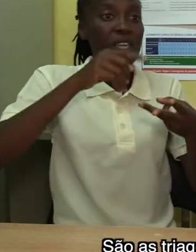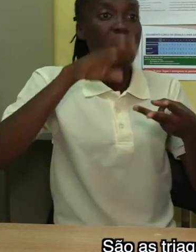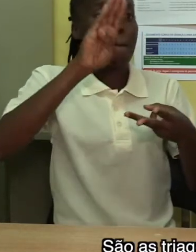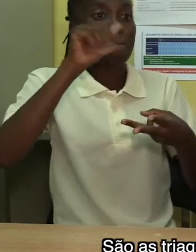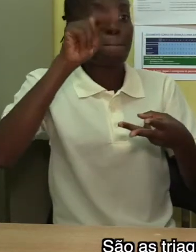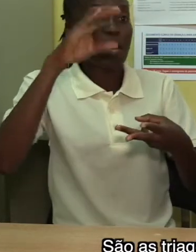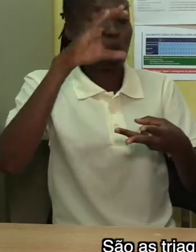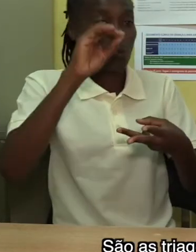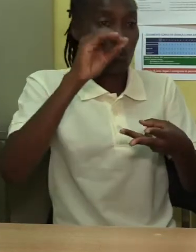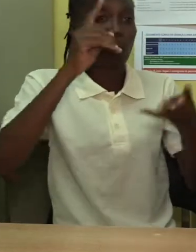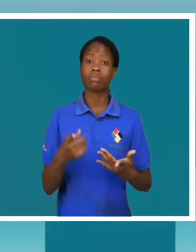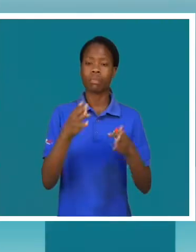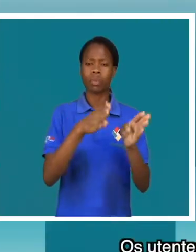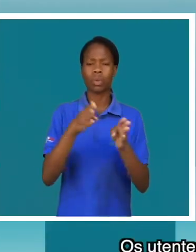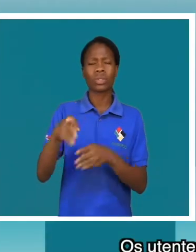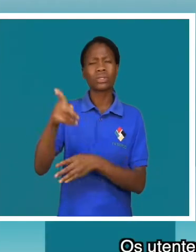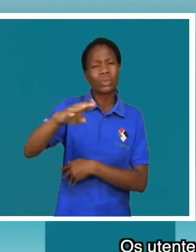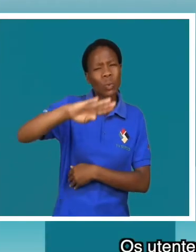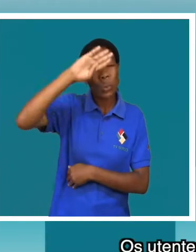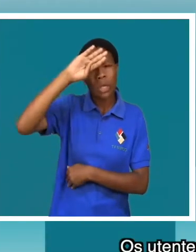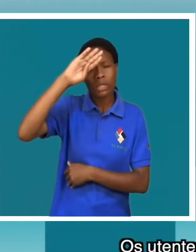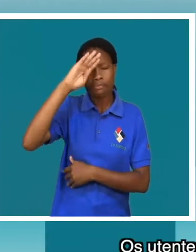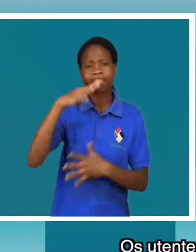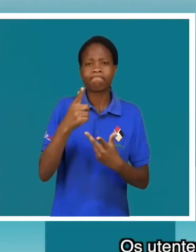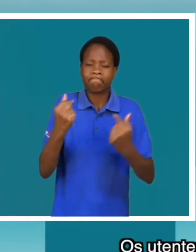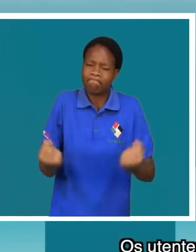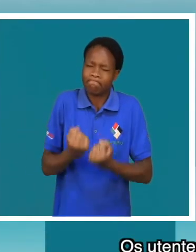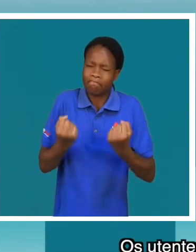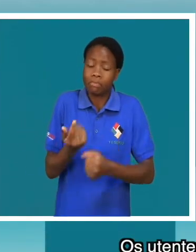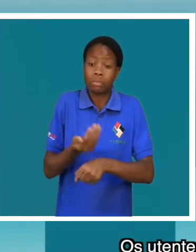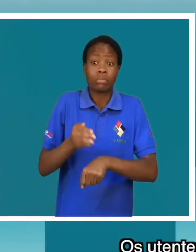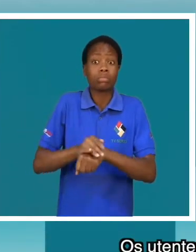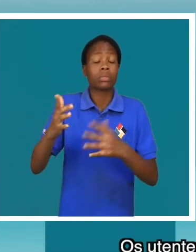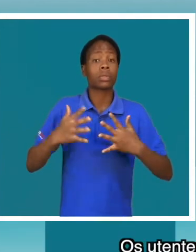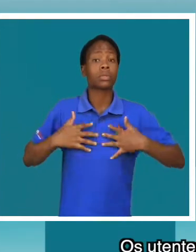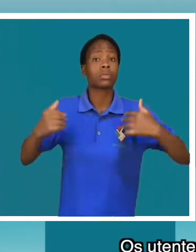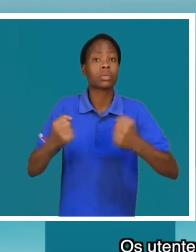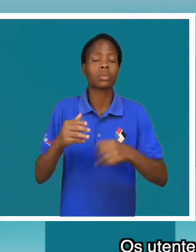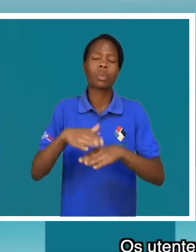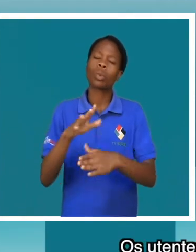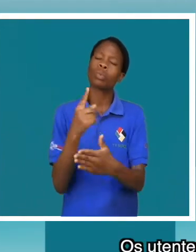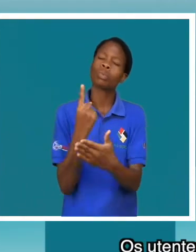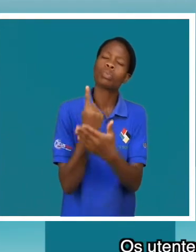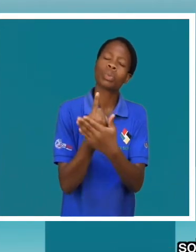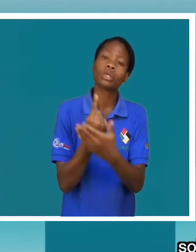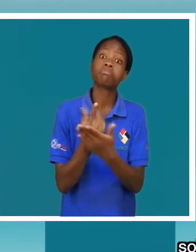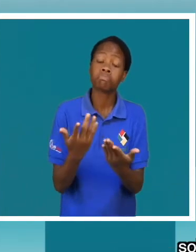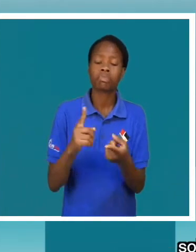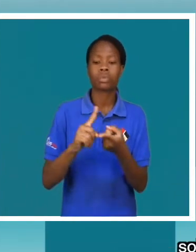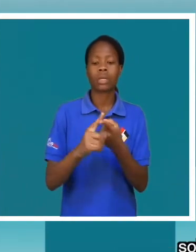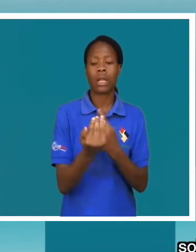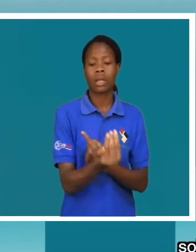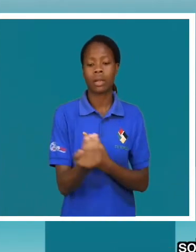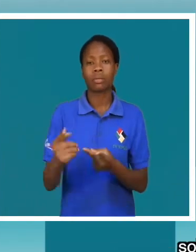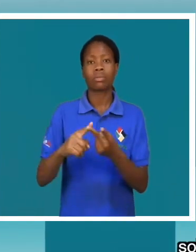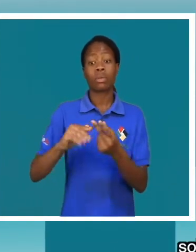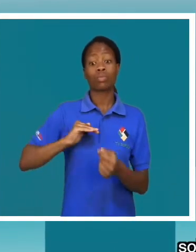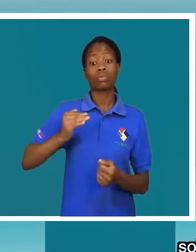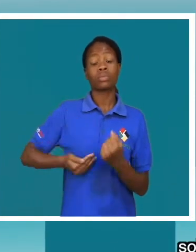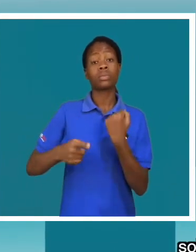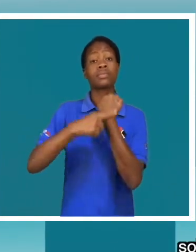e a farmácia. Os utentes apelam a uma maior celeridade dos profissionais de saúde, sobretudo no atendimento